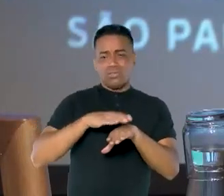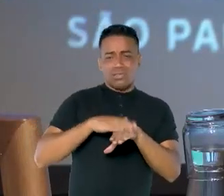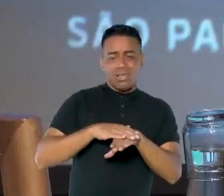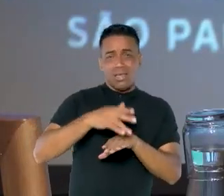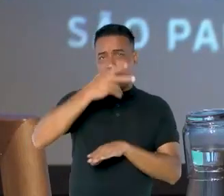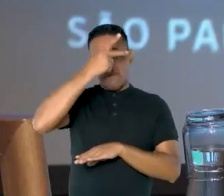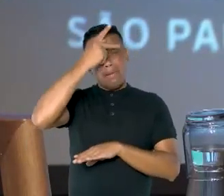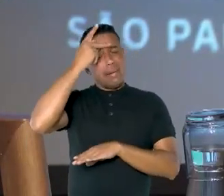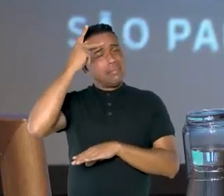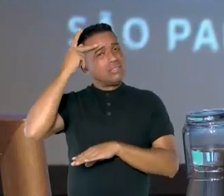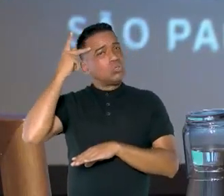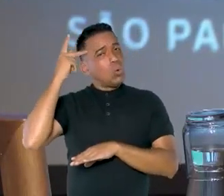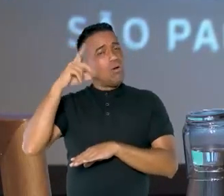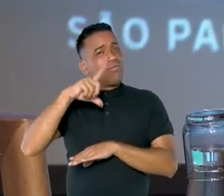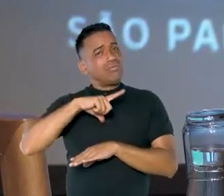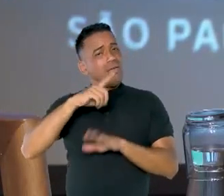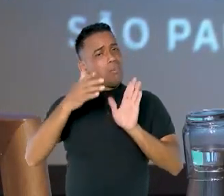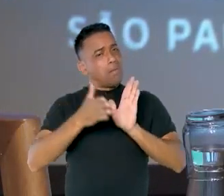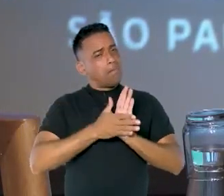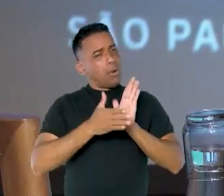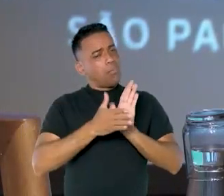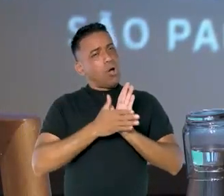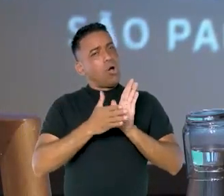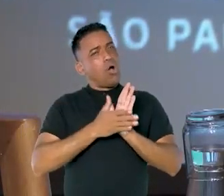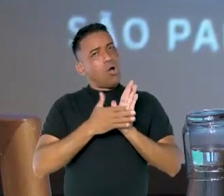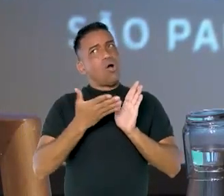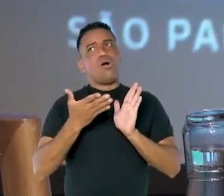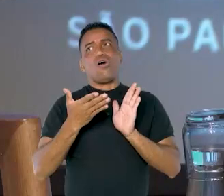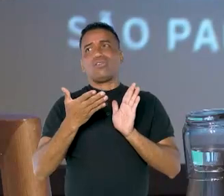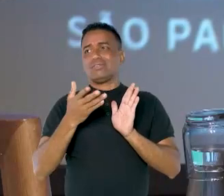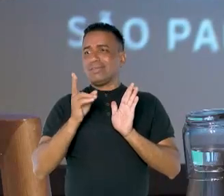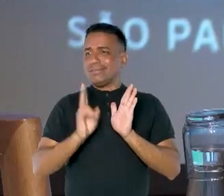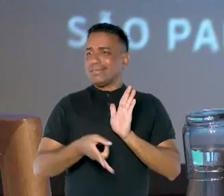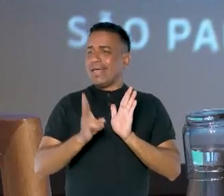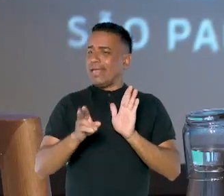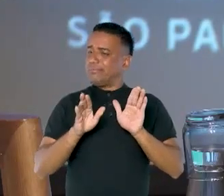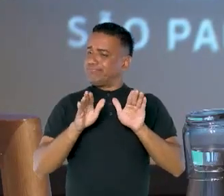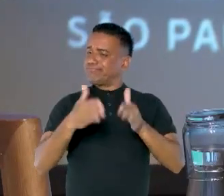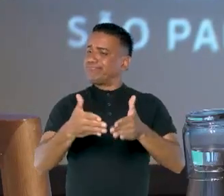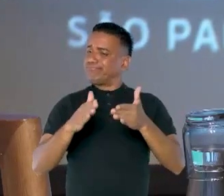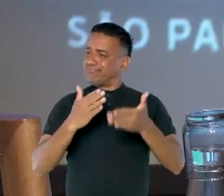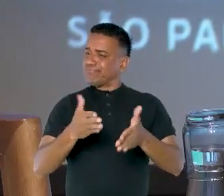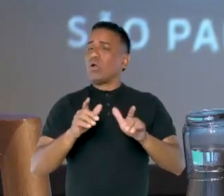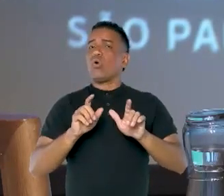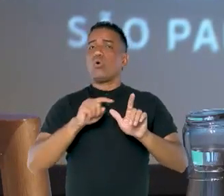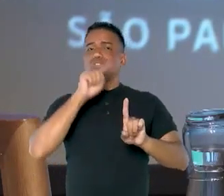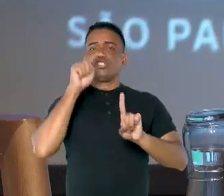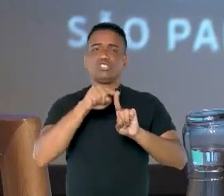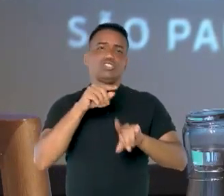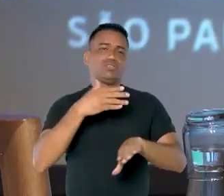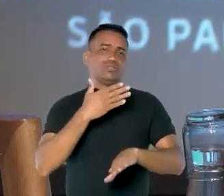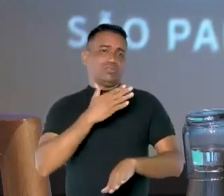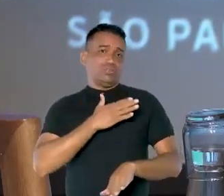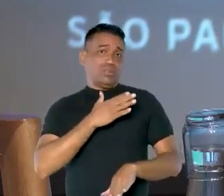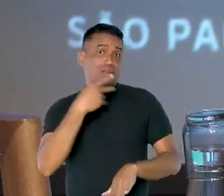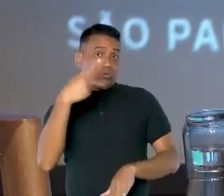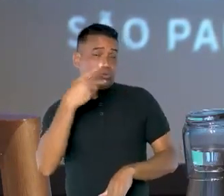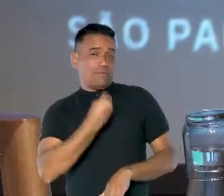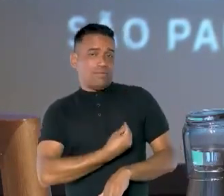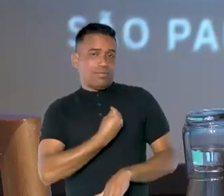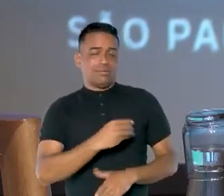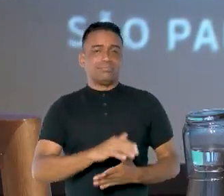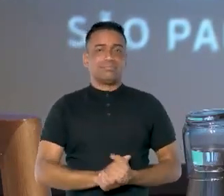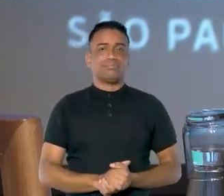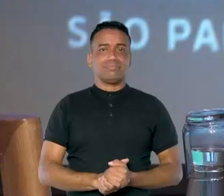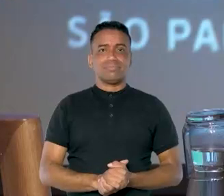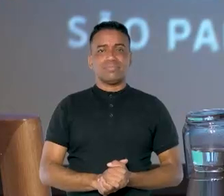alguém que tem essa pauta como com certa centralidade na sua vida e na sua carreira? Olha, as coisas